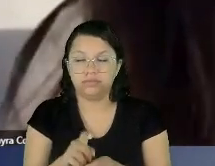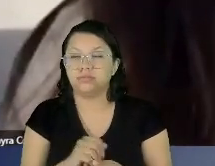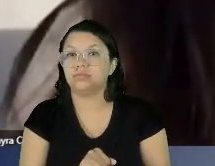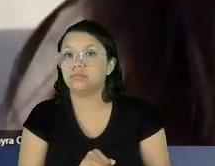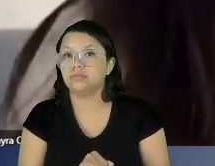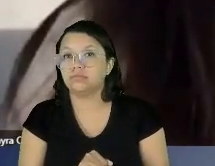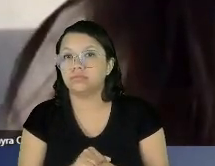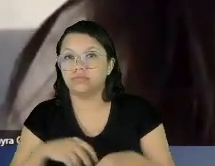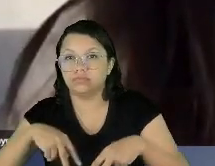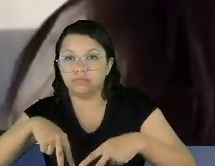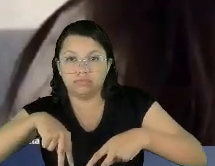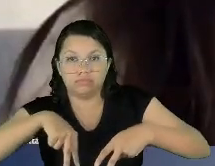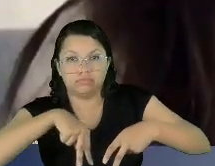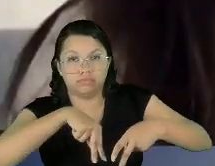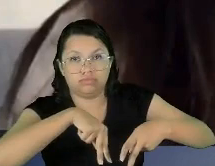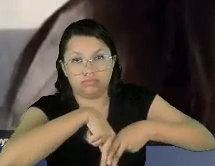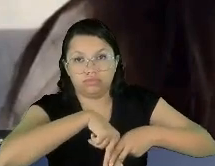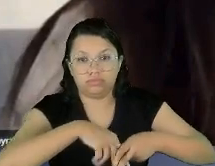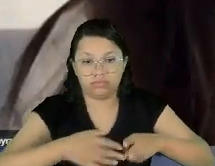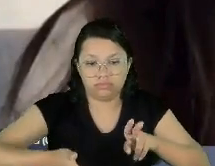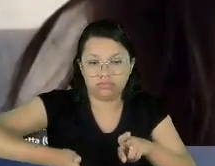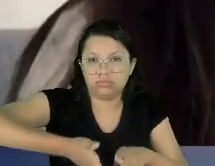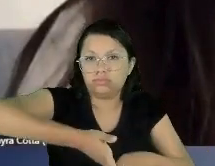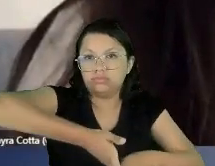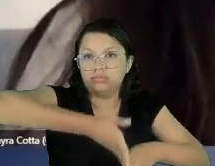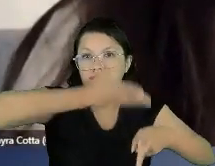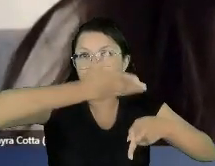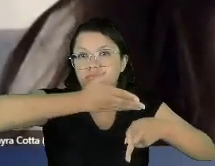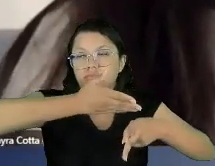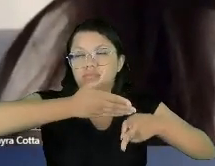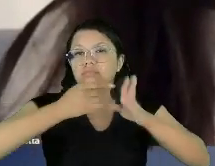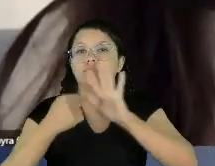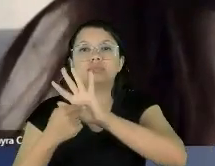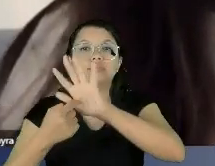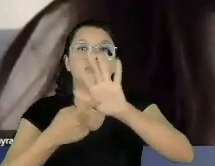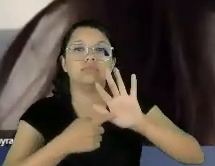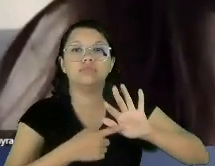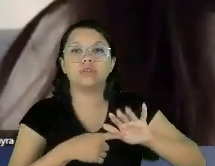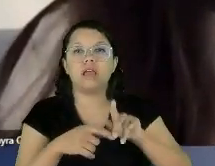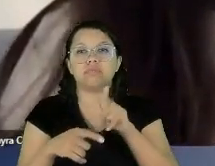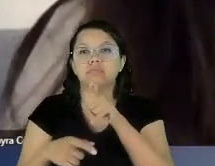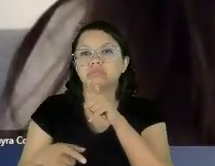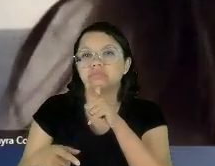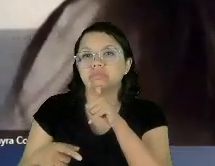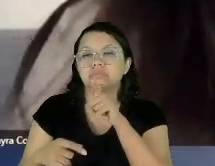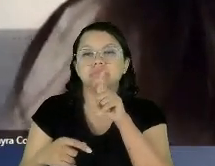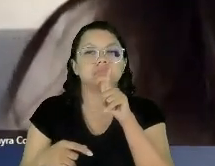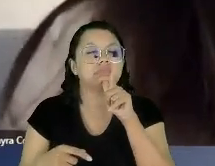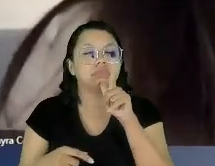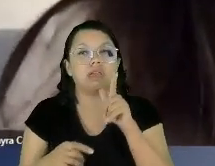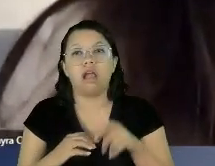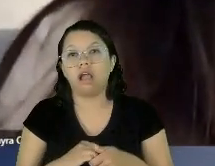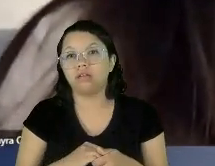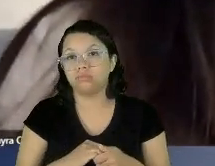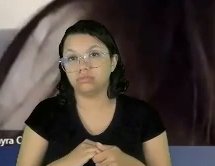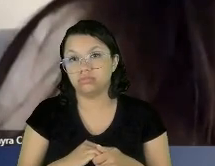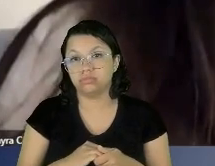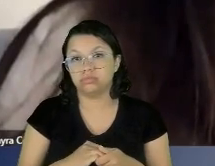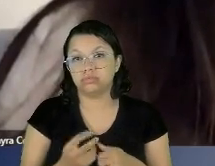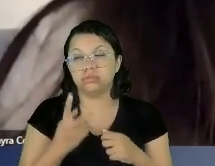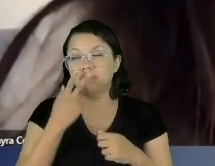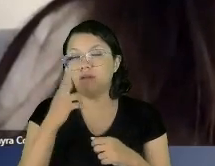públicos e nas ruas, porque é o quê? É a encoxada, é a passada de mão, é a exibição dos órgãos